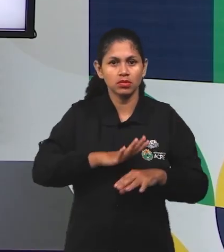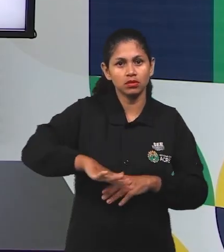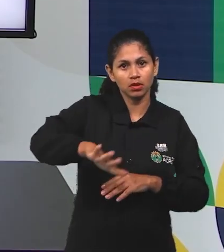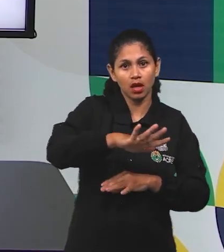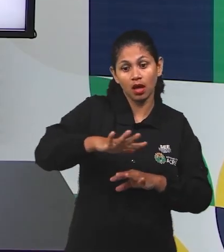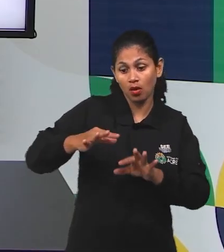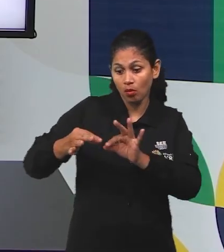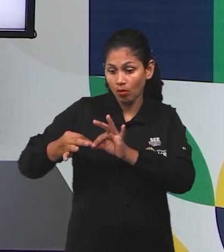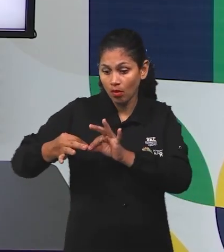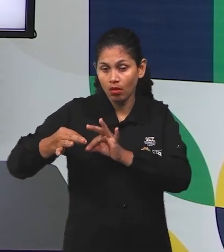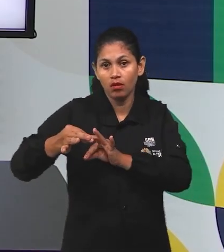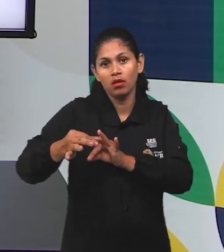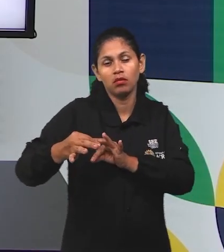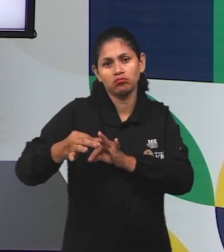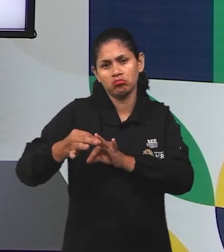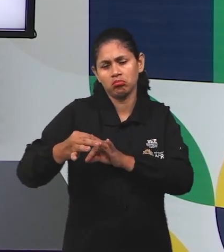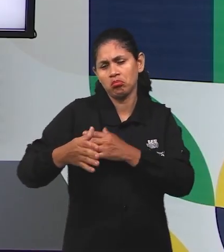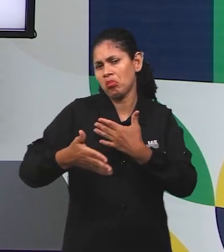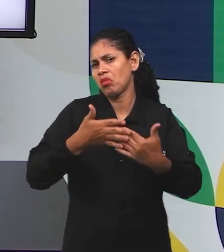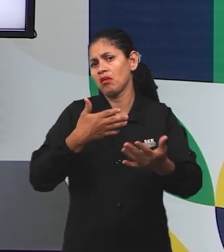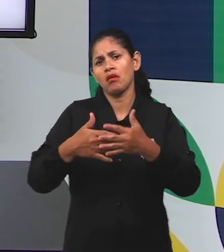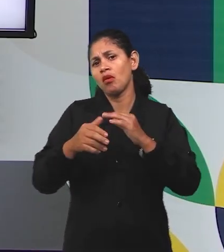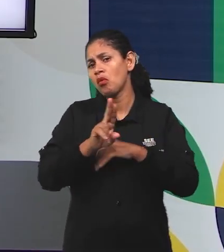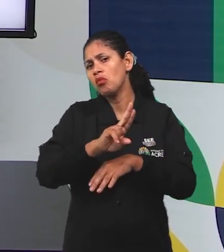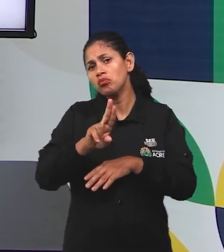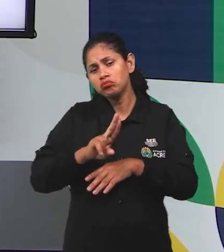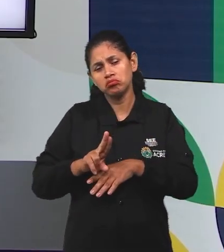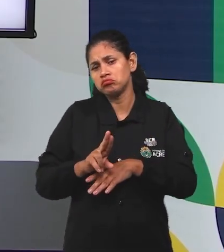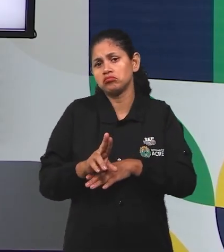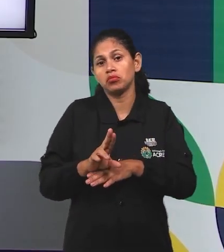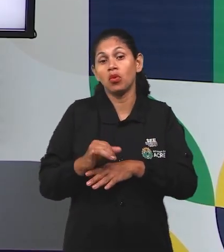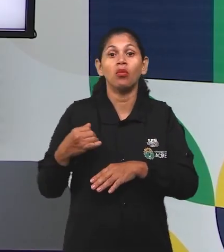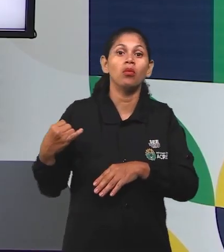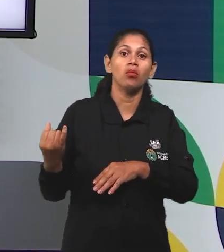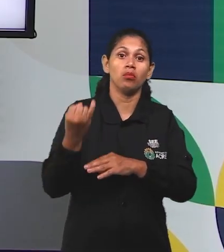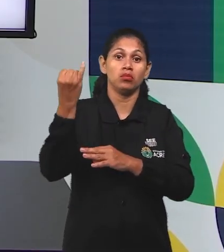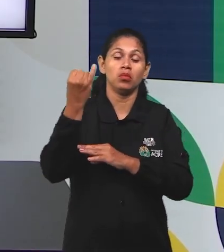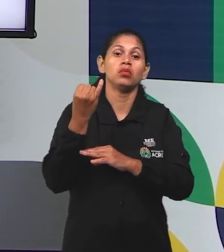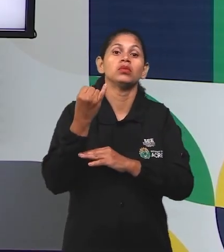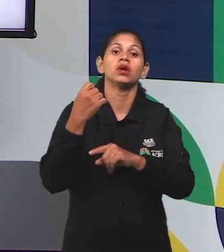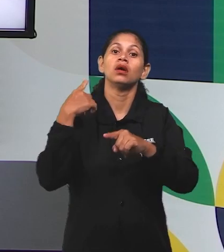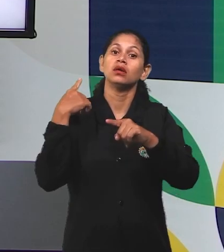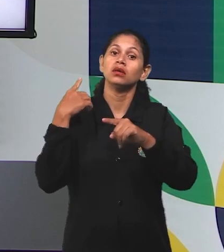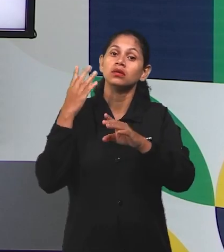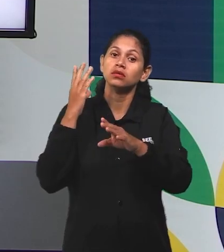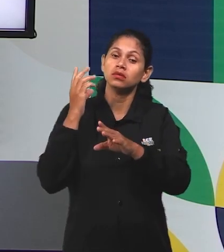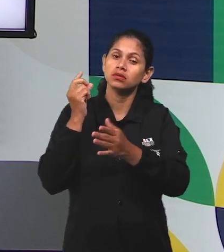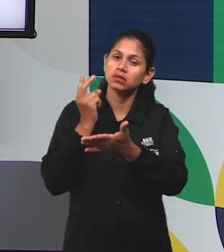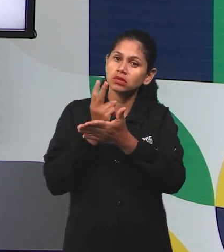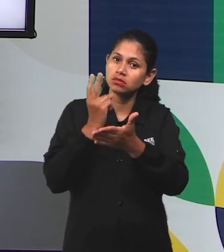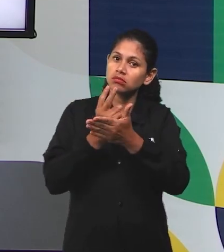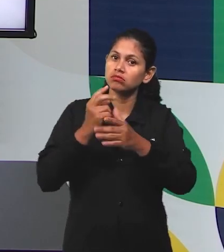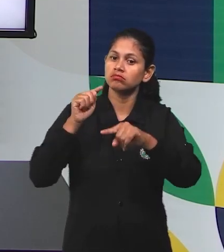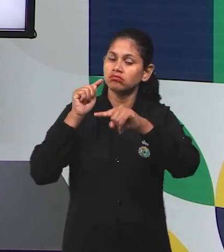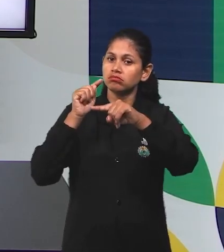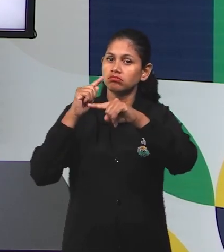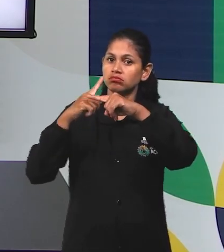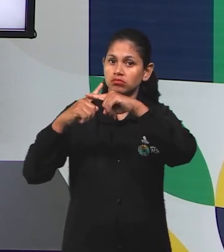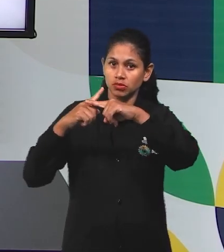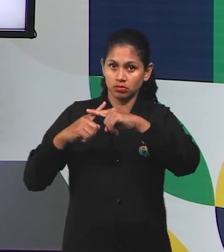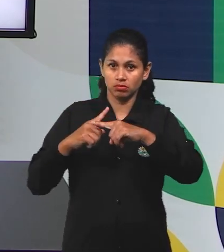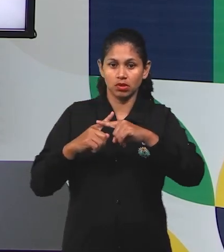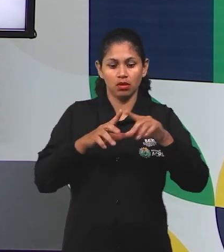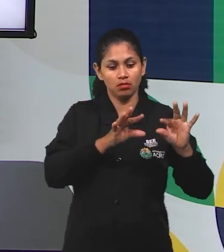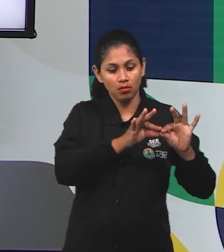lado. Não importa o nome que nós vamos estar usando ali. O importante é que eu vou sempre multiplicar o comprimento vezes o